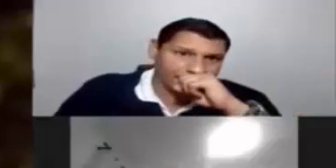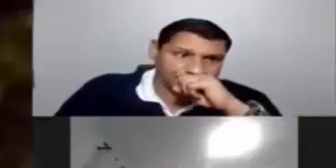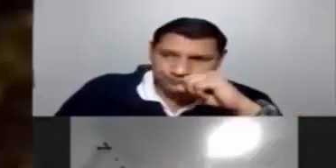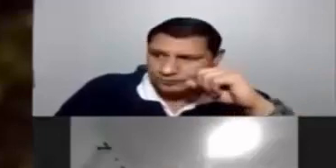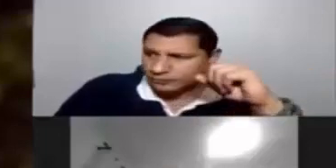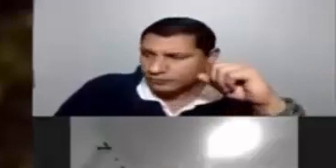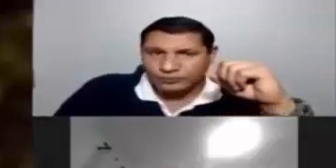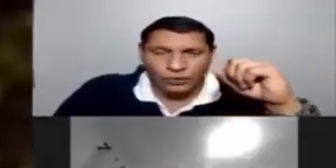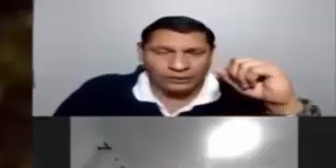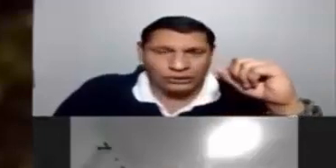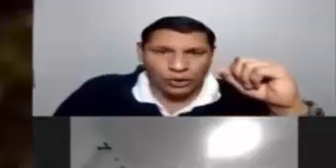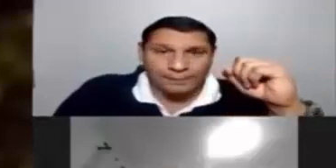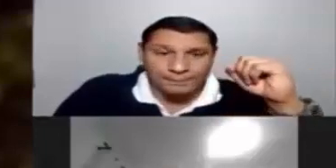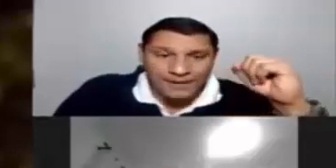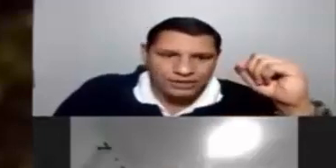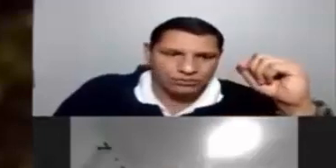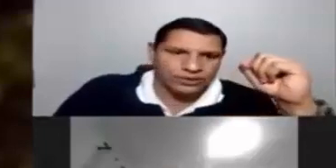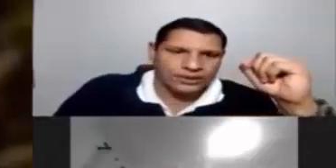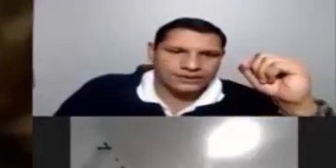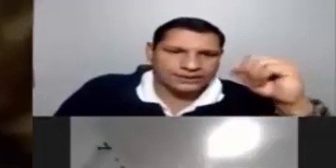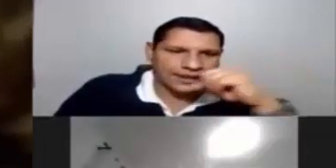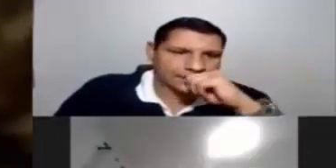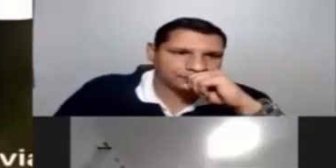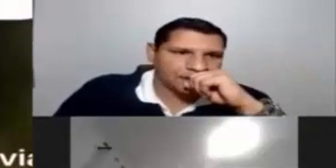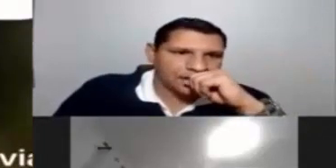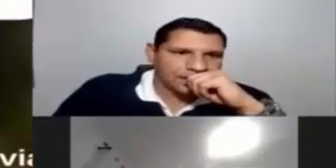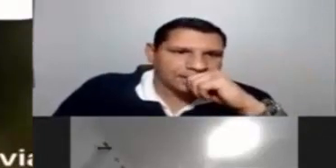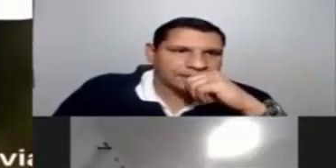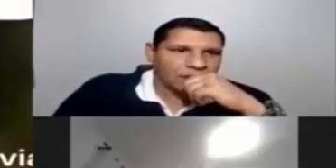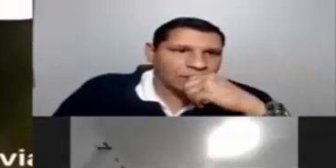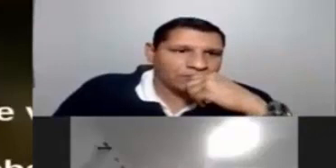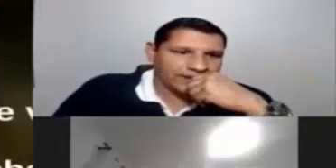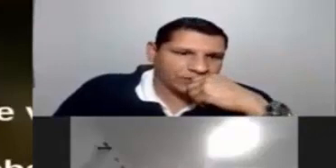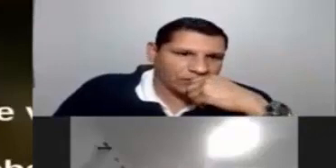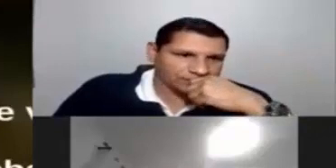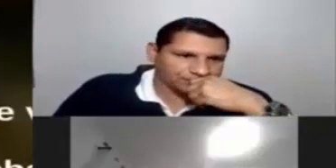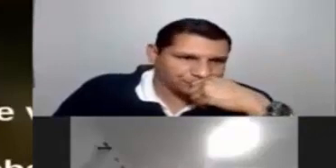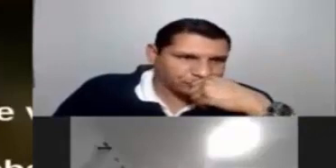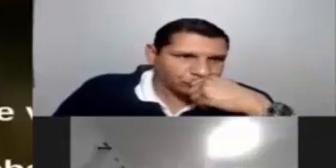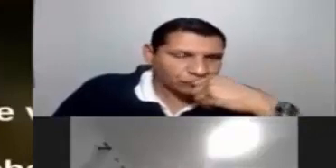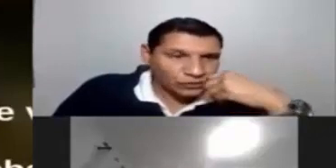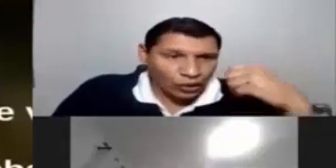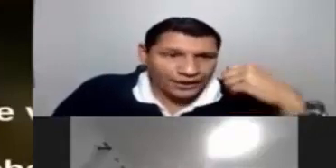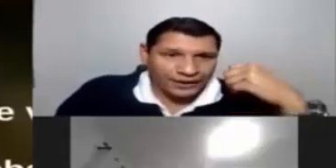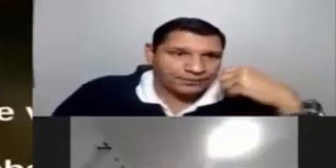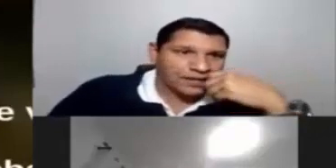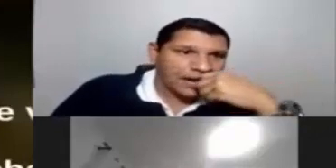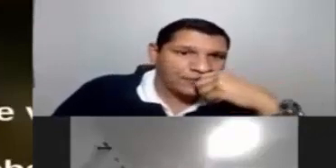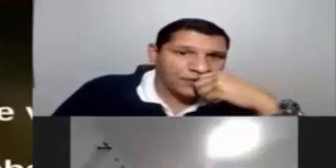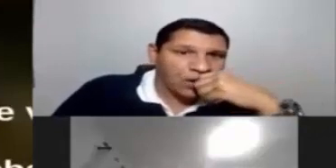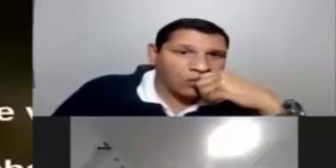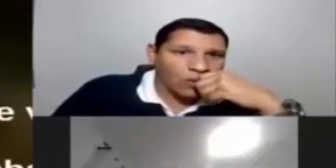história. Uma história mesmo, tá? Então, vamos ver aqui, ó. Ora,